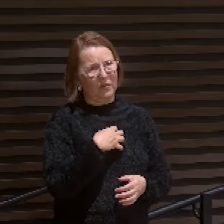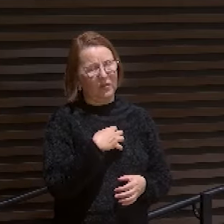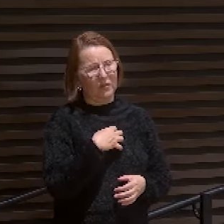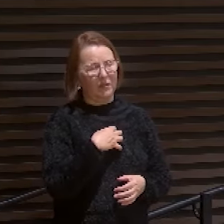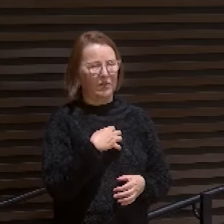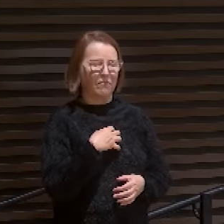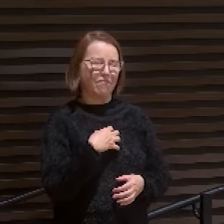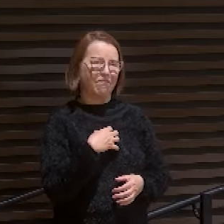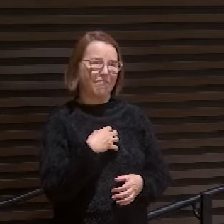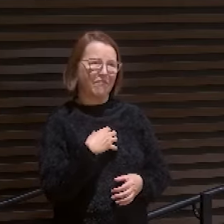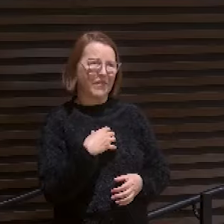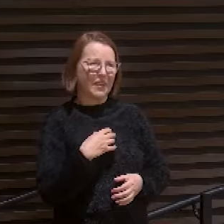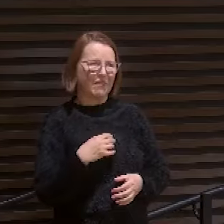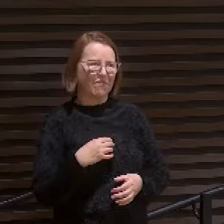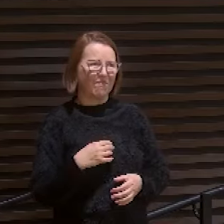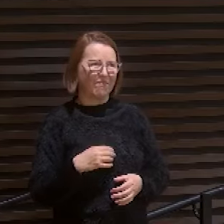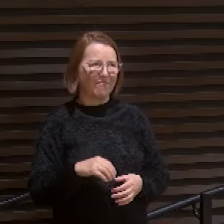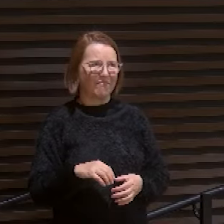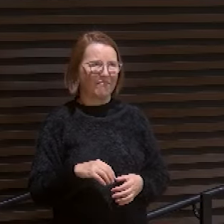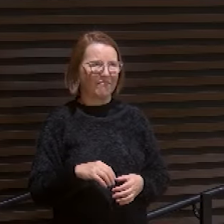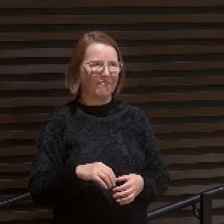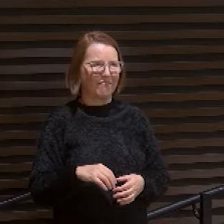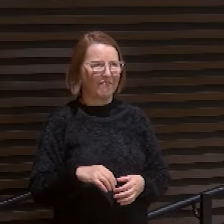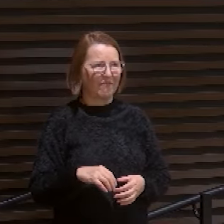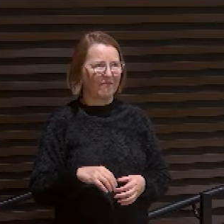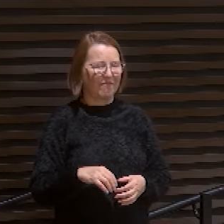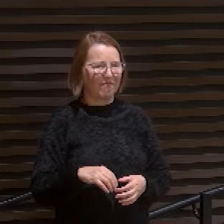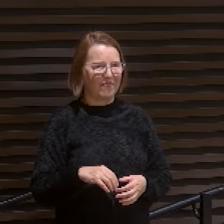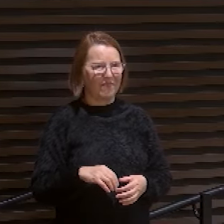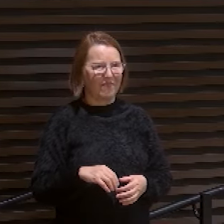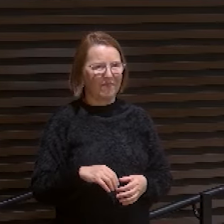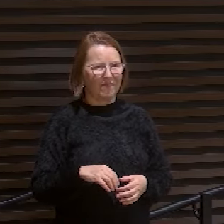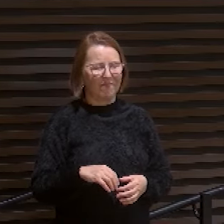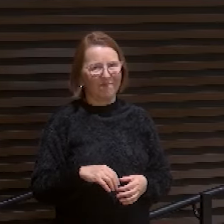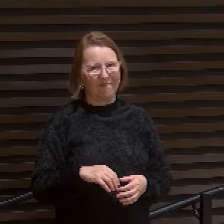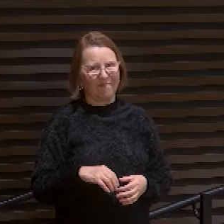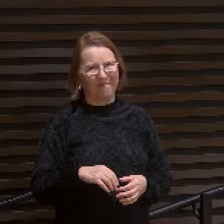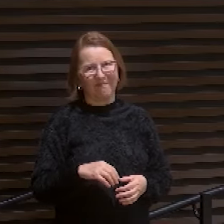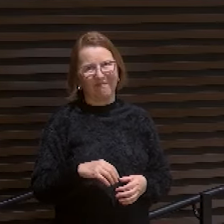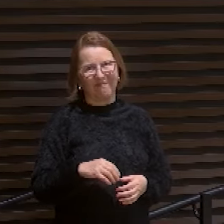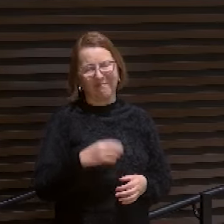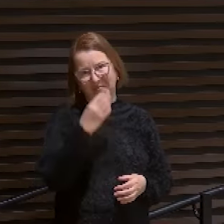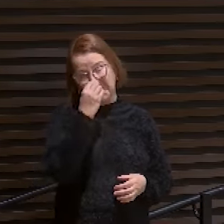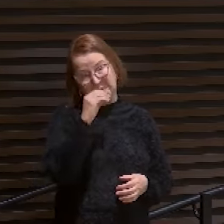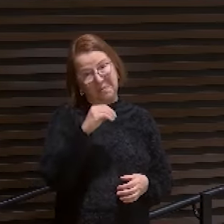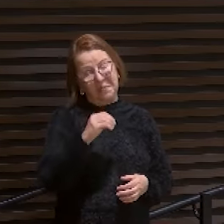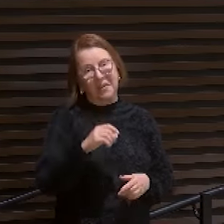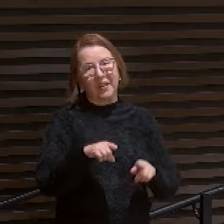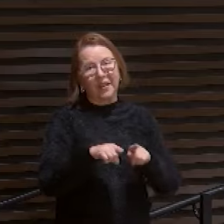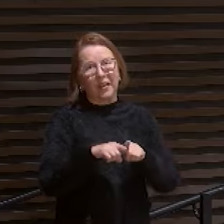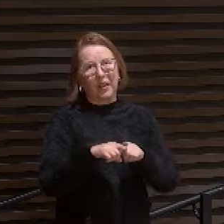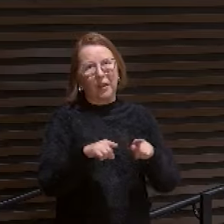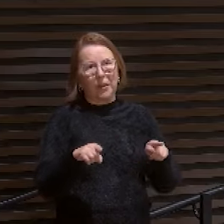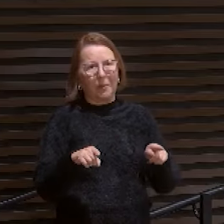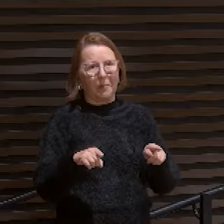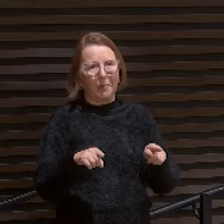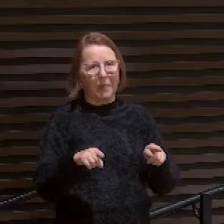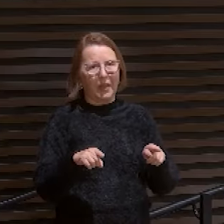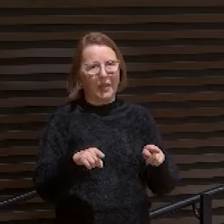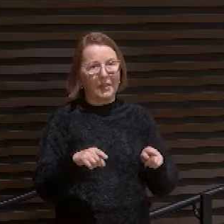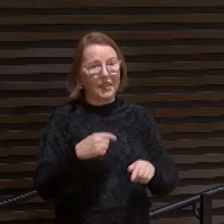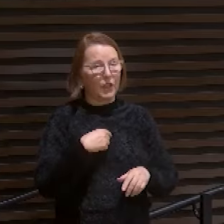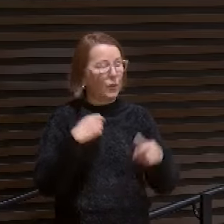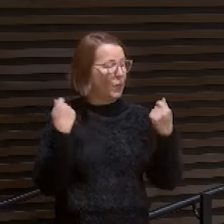menoscabo que muitas vezes se faz. É sério, mas eu não tenho que ficar olhando para